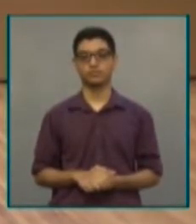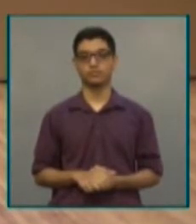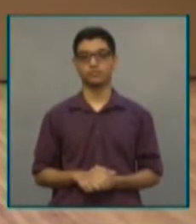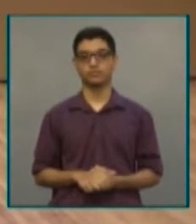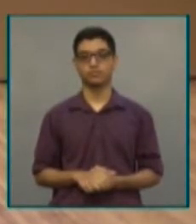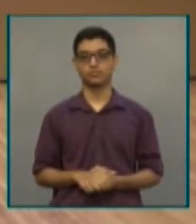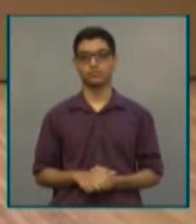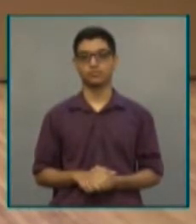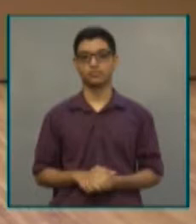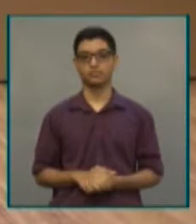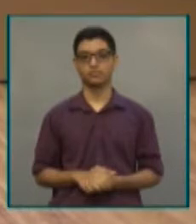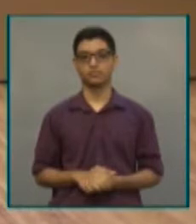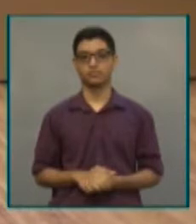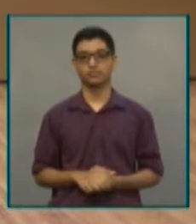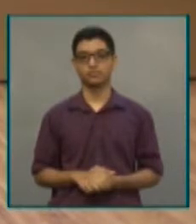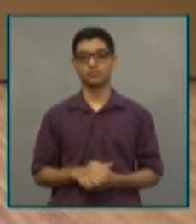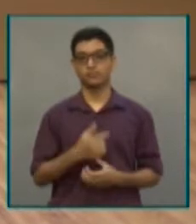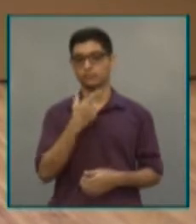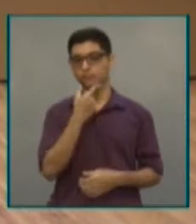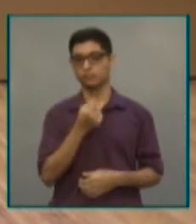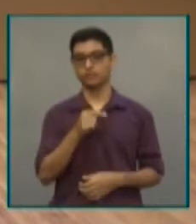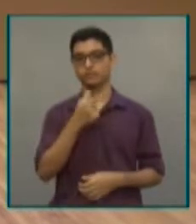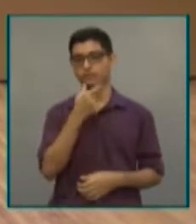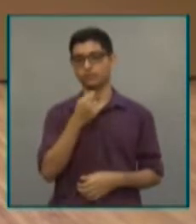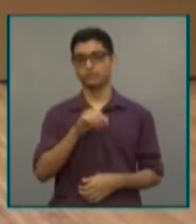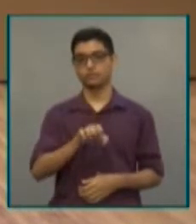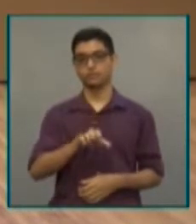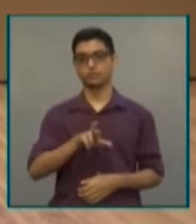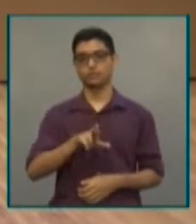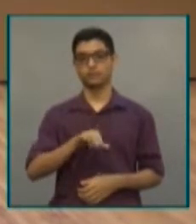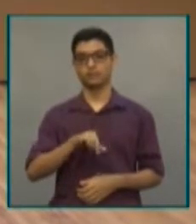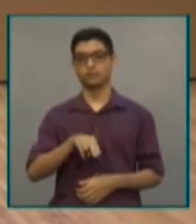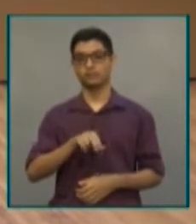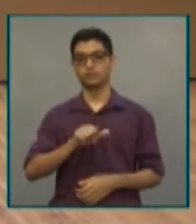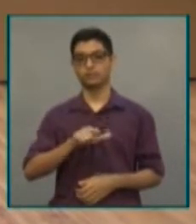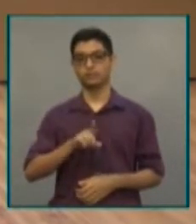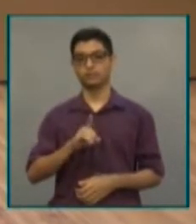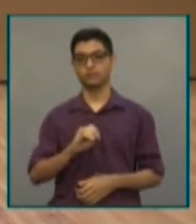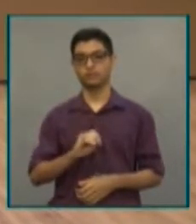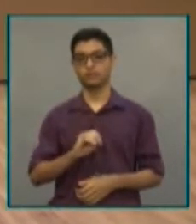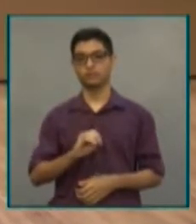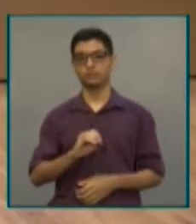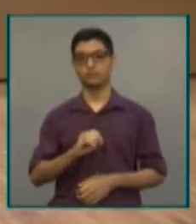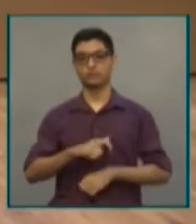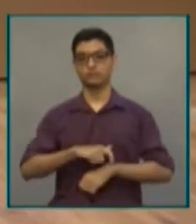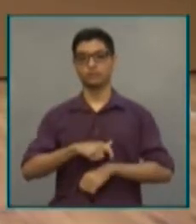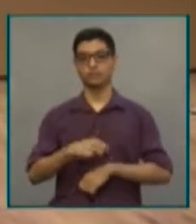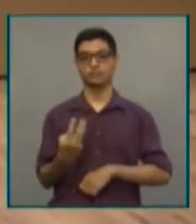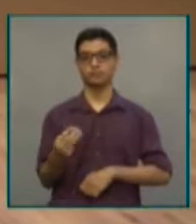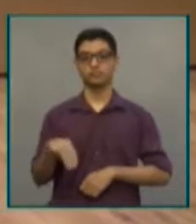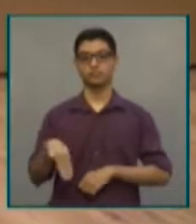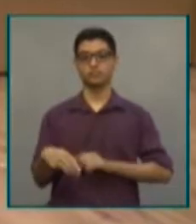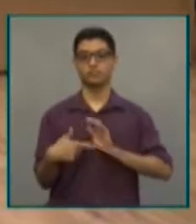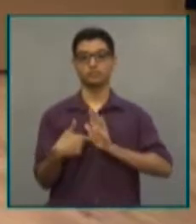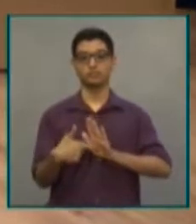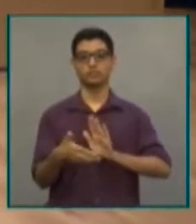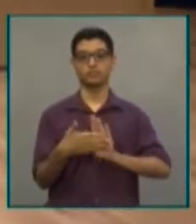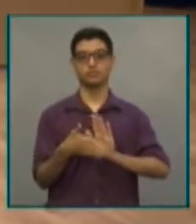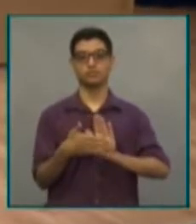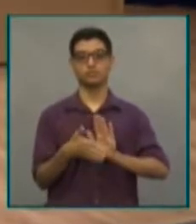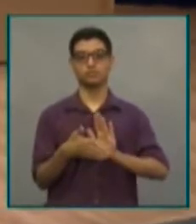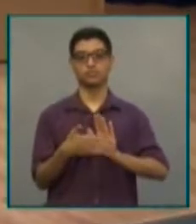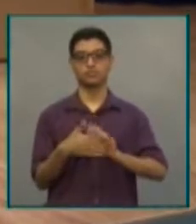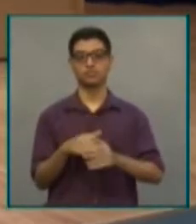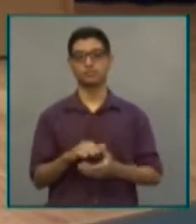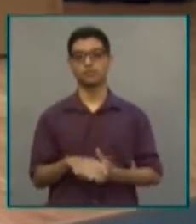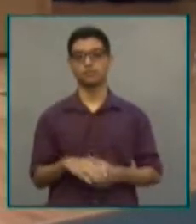Candidato Erinaldo Dantas terá 3 minutos para a exposição das propostas e considerações